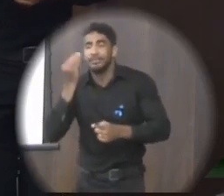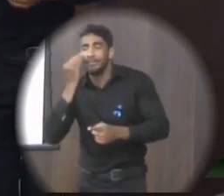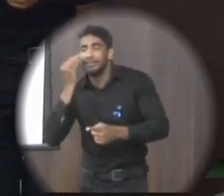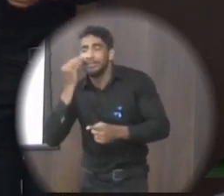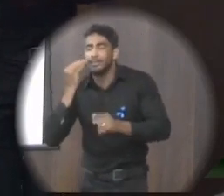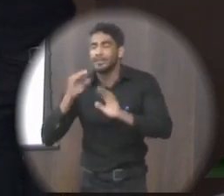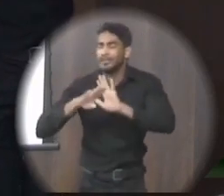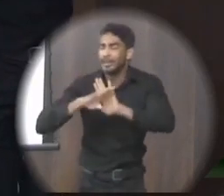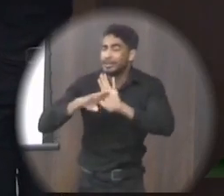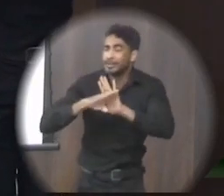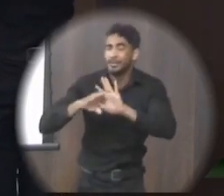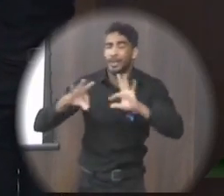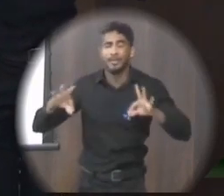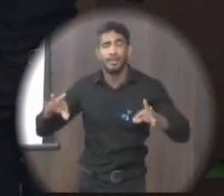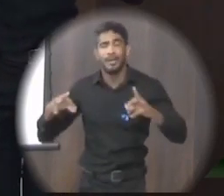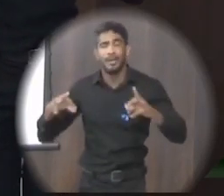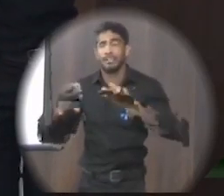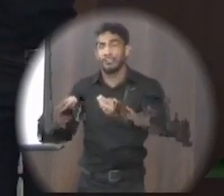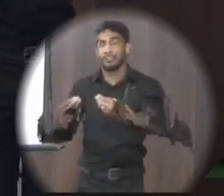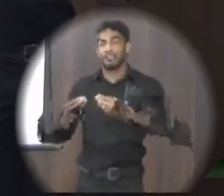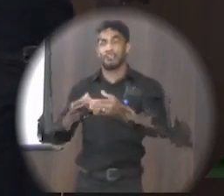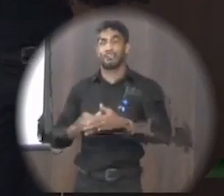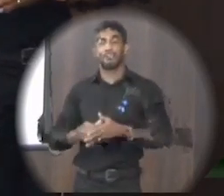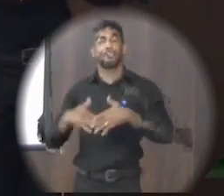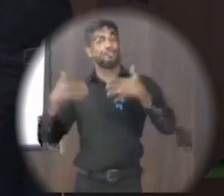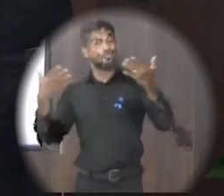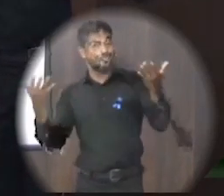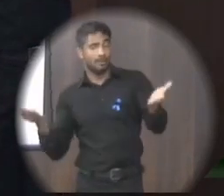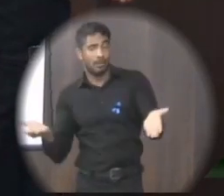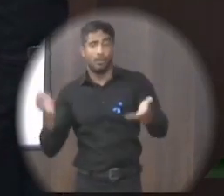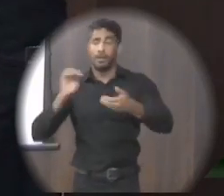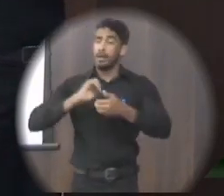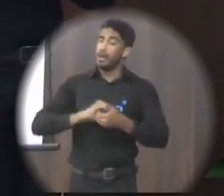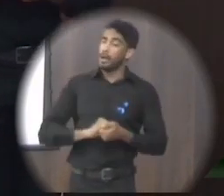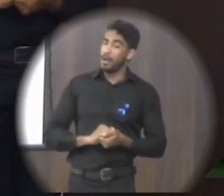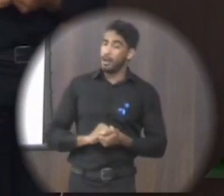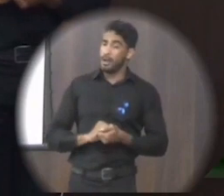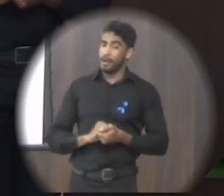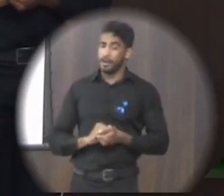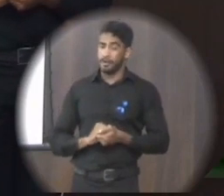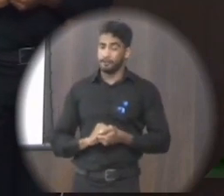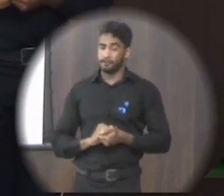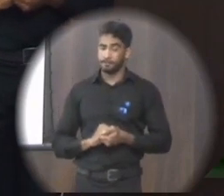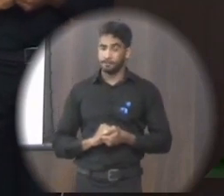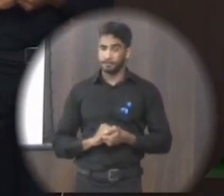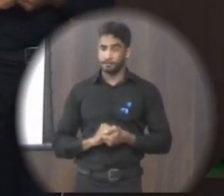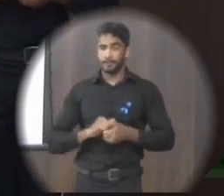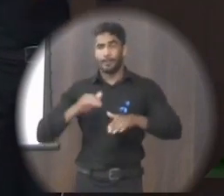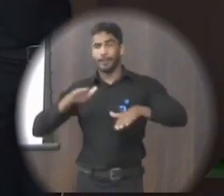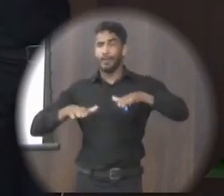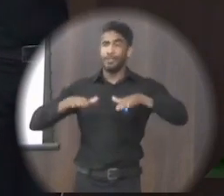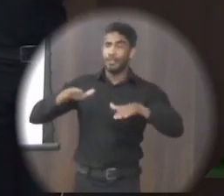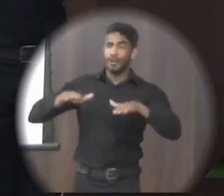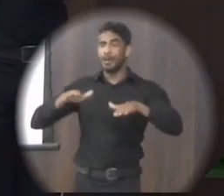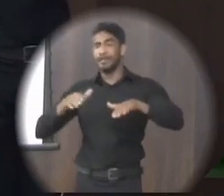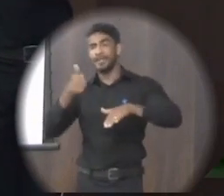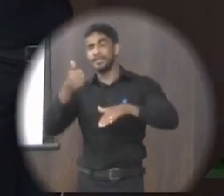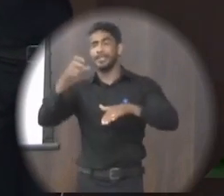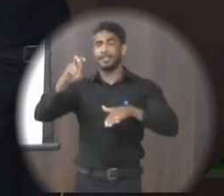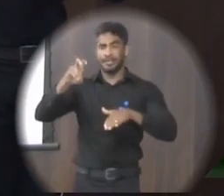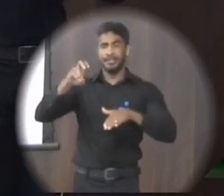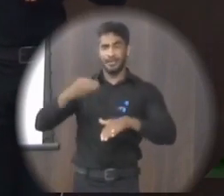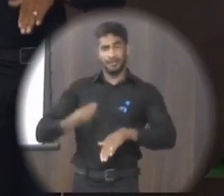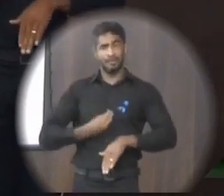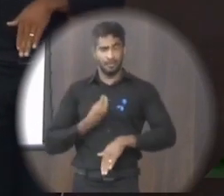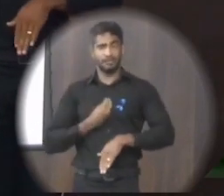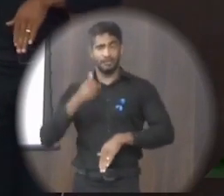senhores, da melhor forma possível. Bom, a gente geralmente, nesses 15 anos de existência,